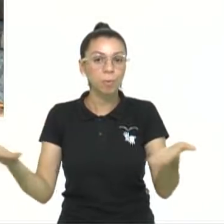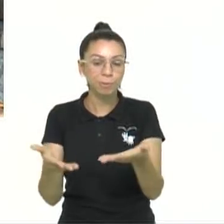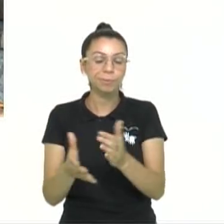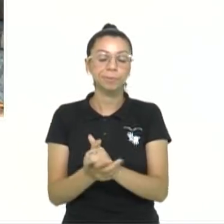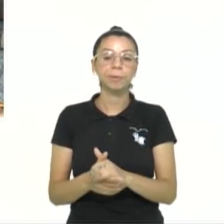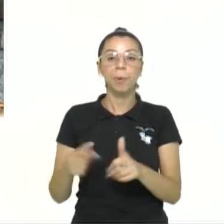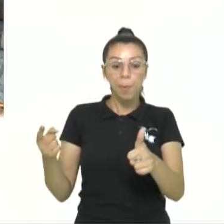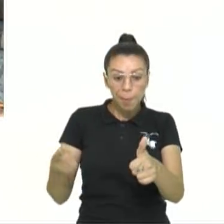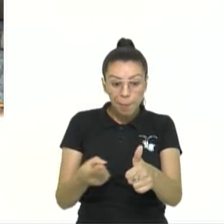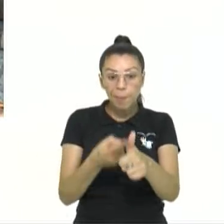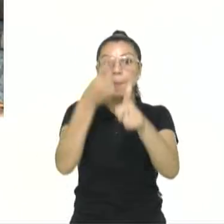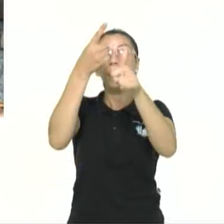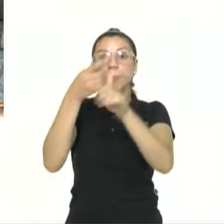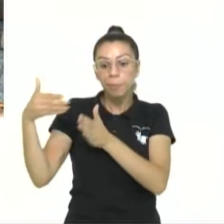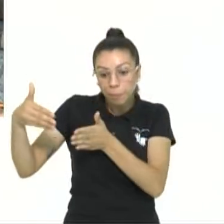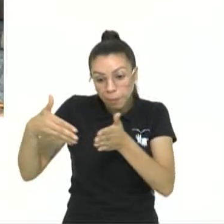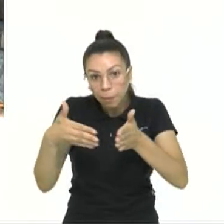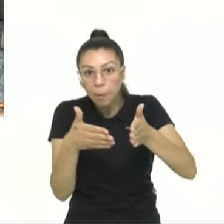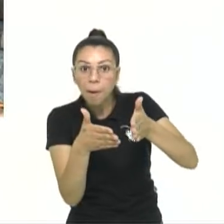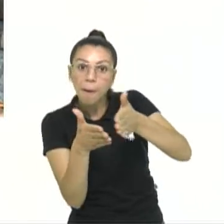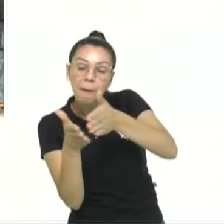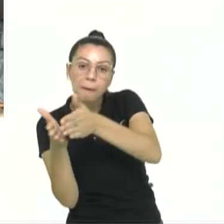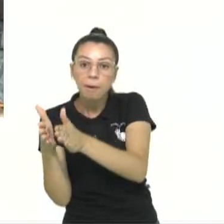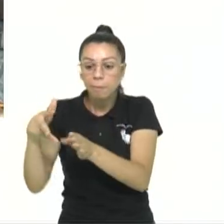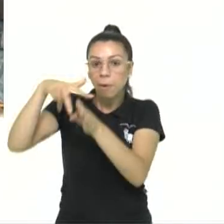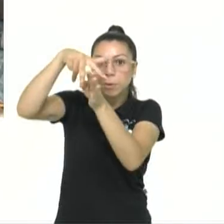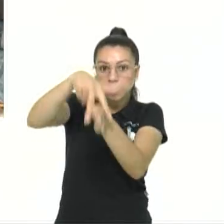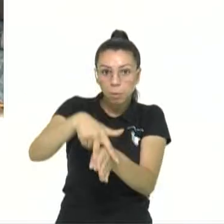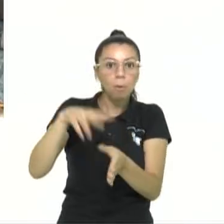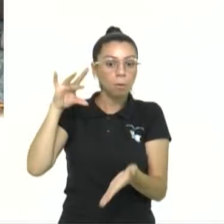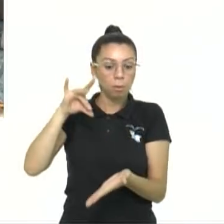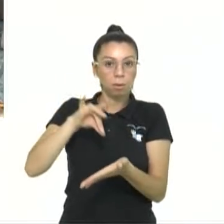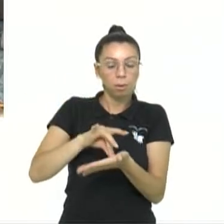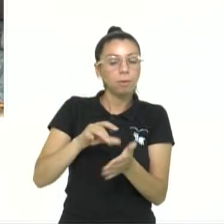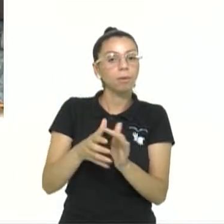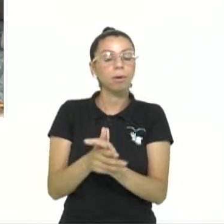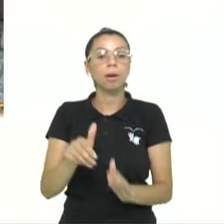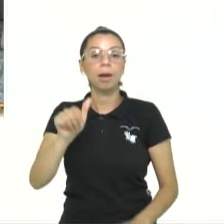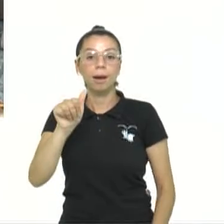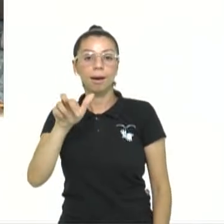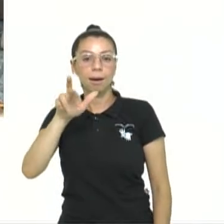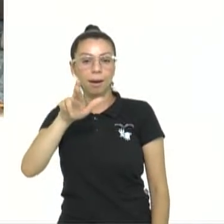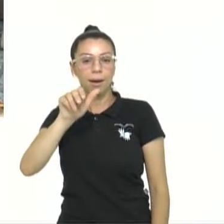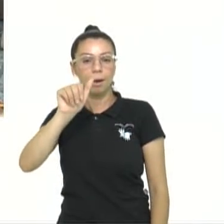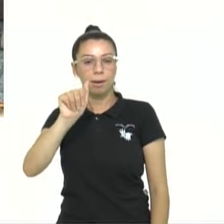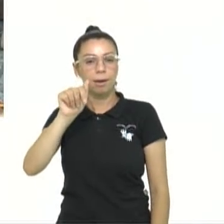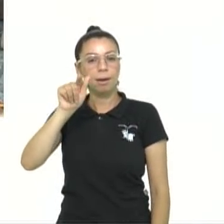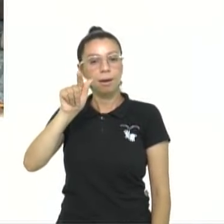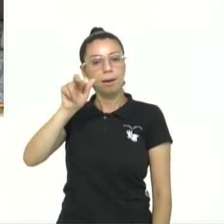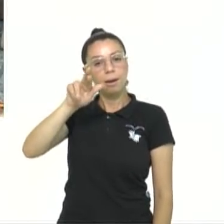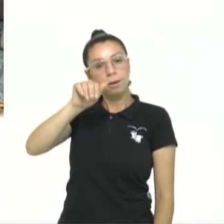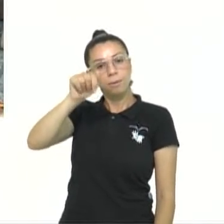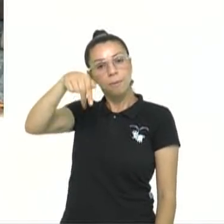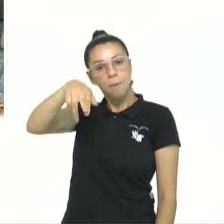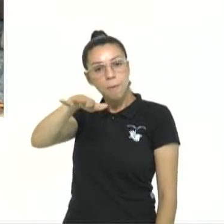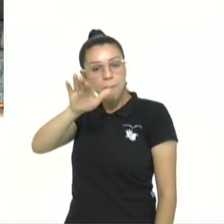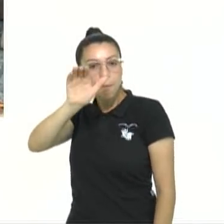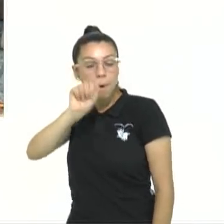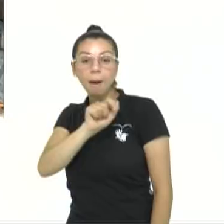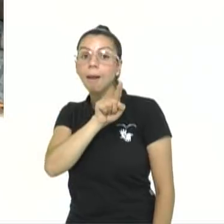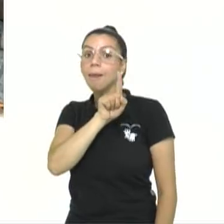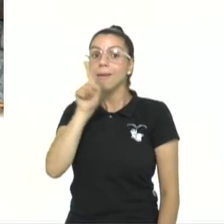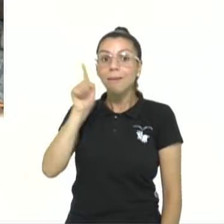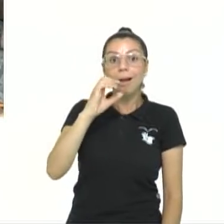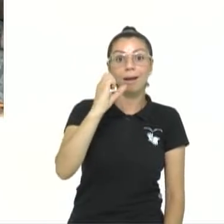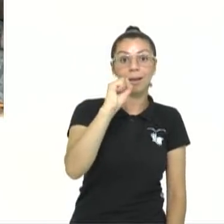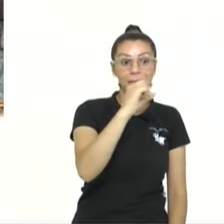primeiro caminho dos tropeiros oficial era de Araranguá, Santa Catarina, a Curitiba. Então, tem